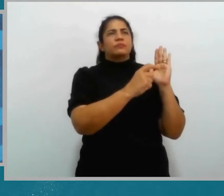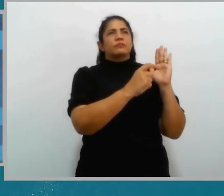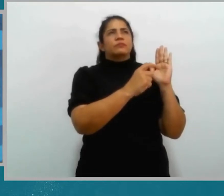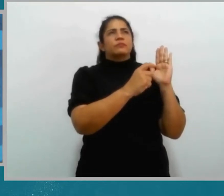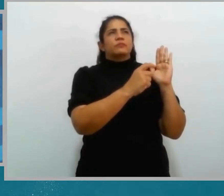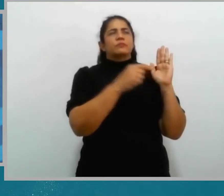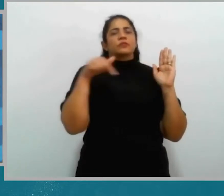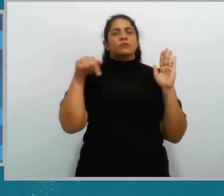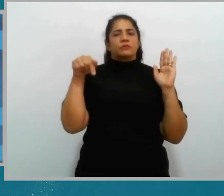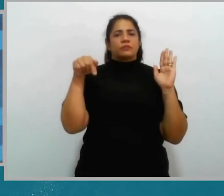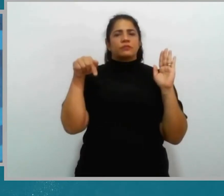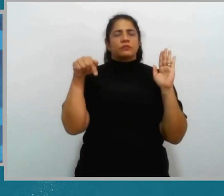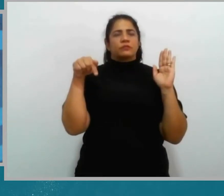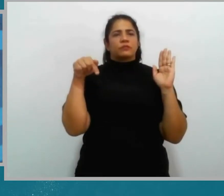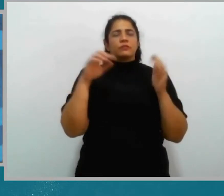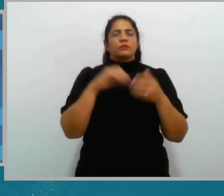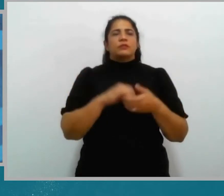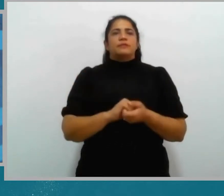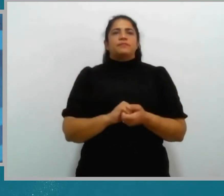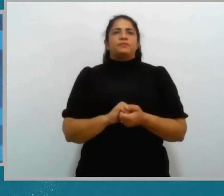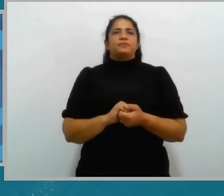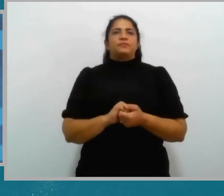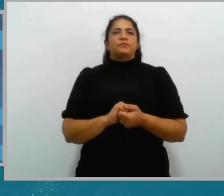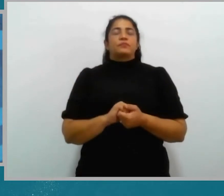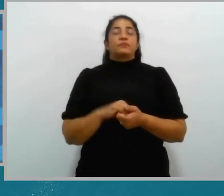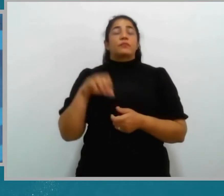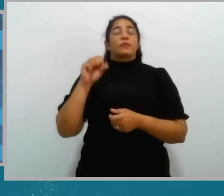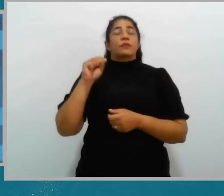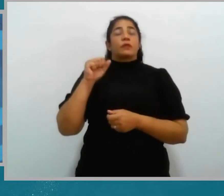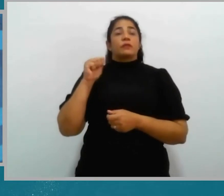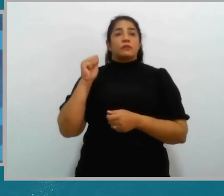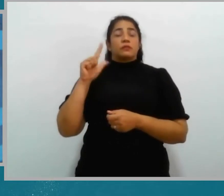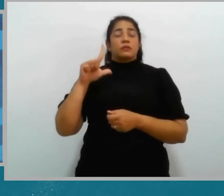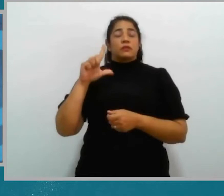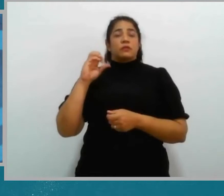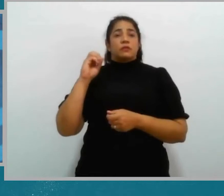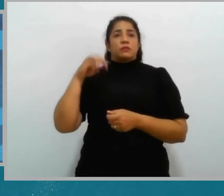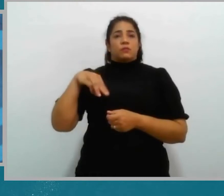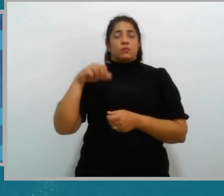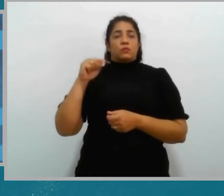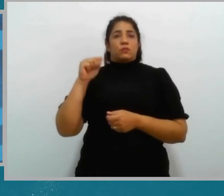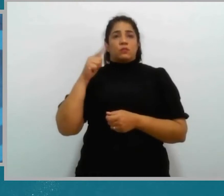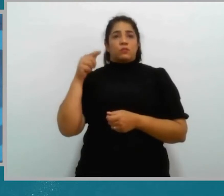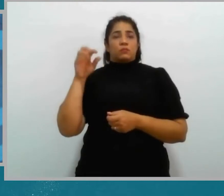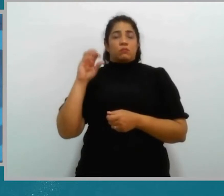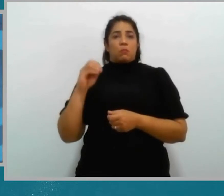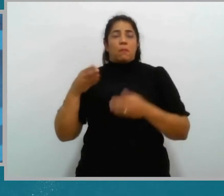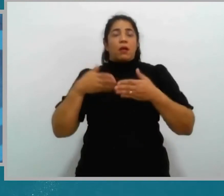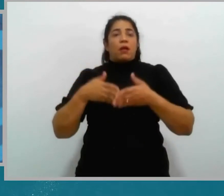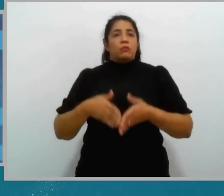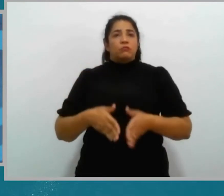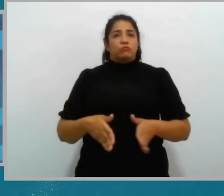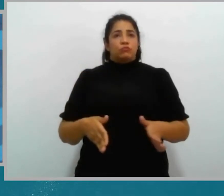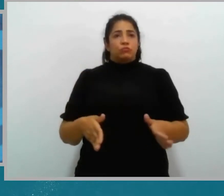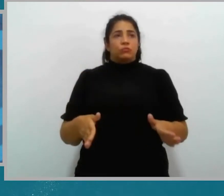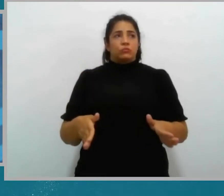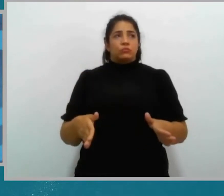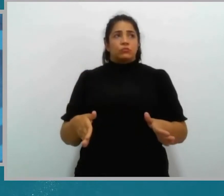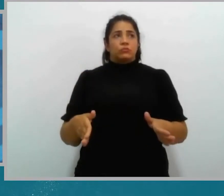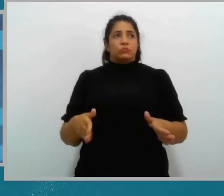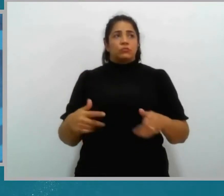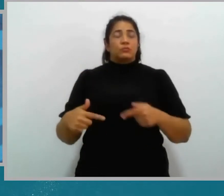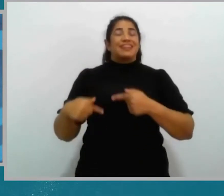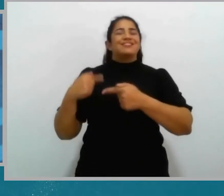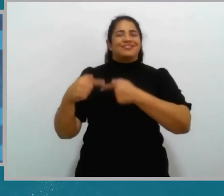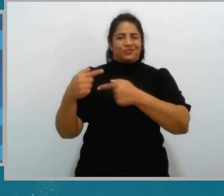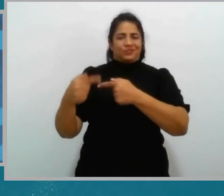7, Salomão gerou a Roboão, versículo 7. E dessa linha, essa linha da genealogia é